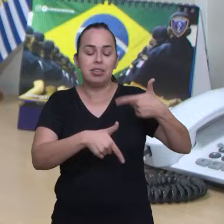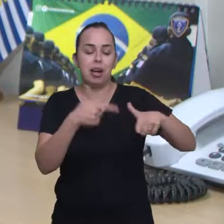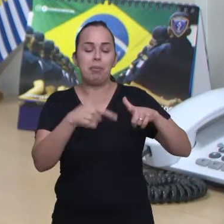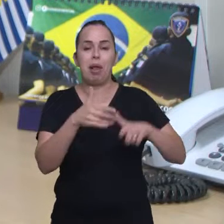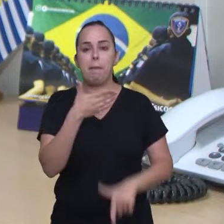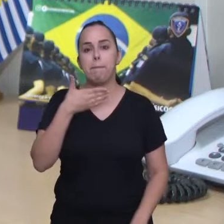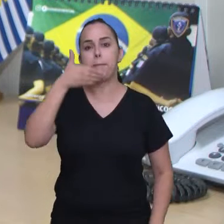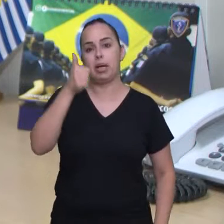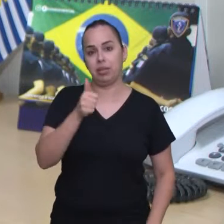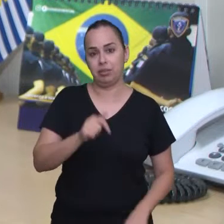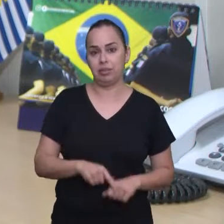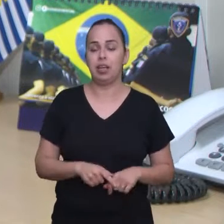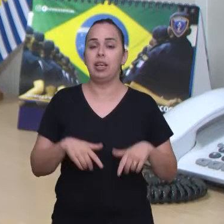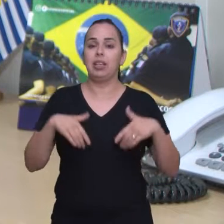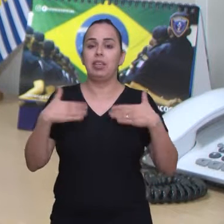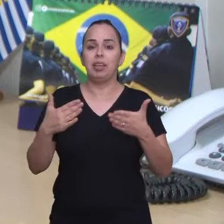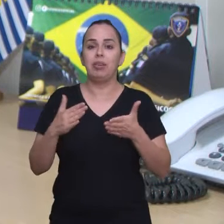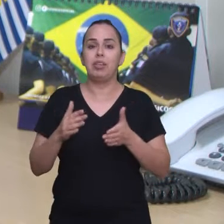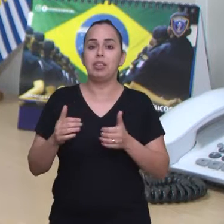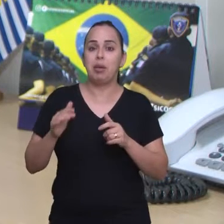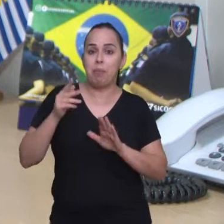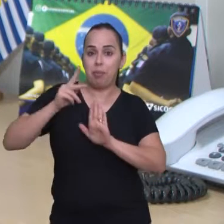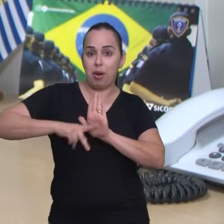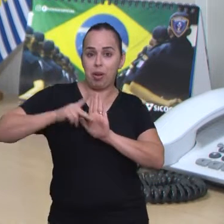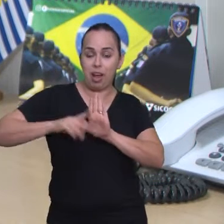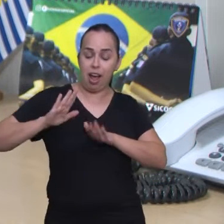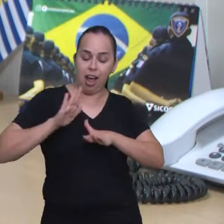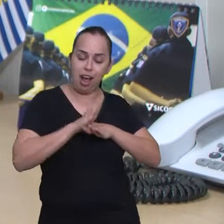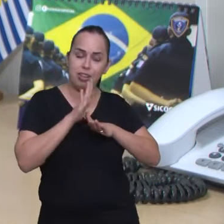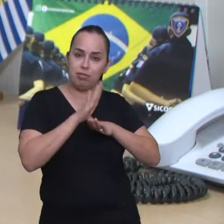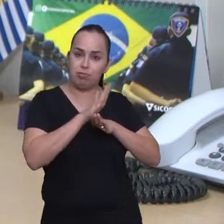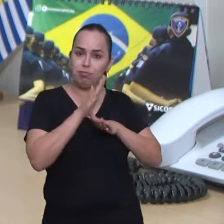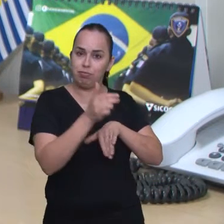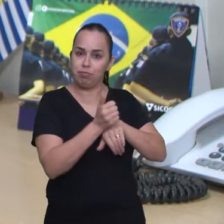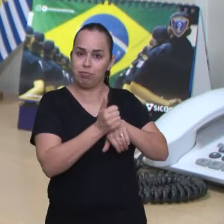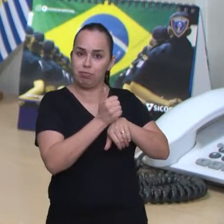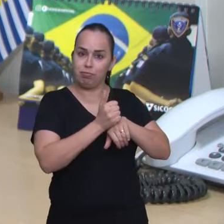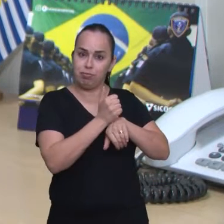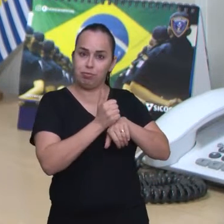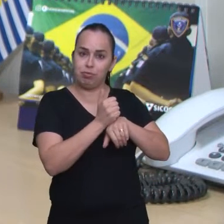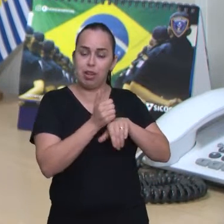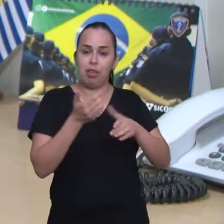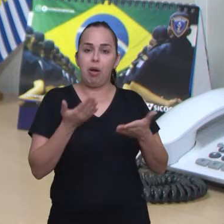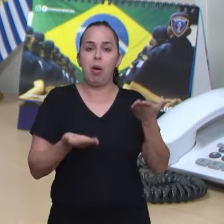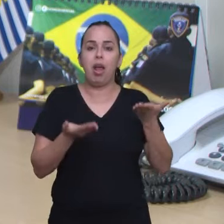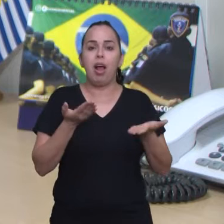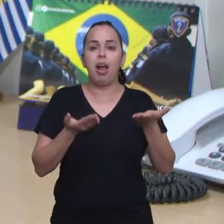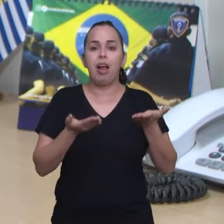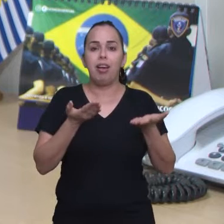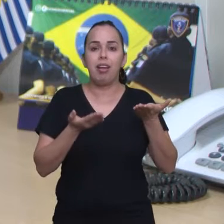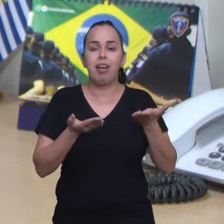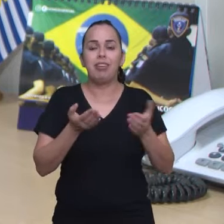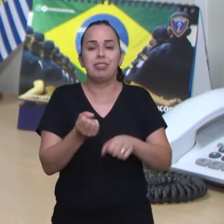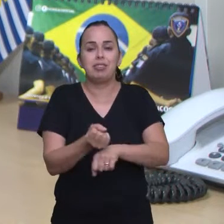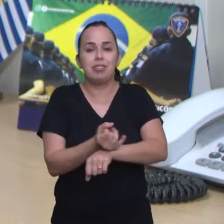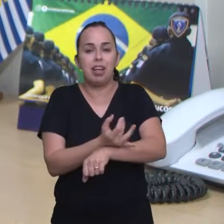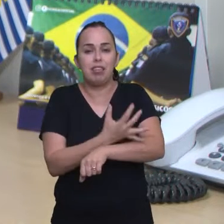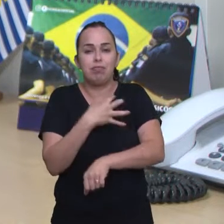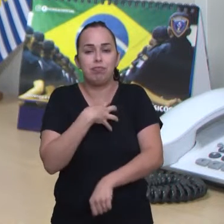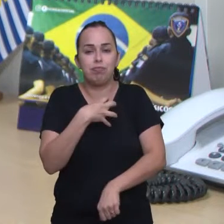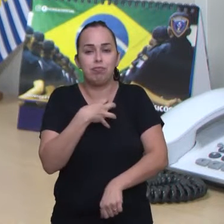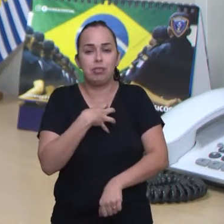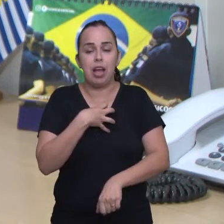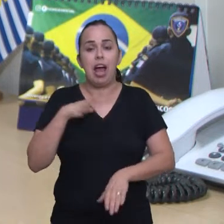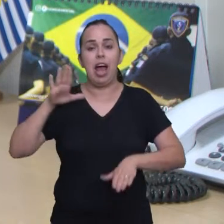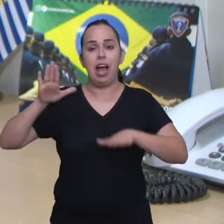trabalho. Esse acompanhamento de capelania, ele acaba ajudando o profissional até a ter um equilíbrio, até mesmo emocional, que às